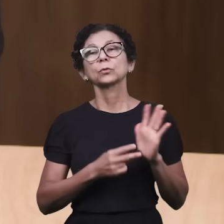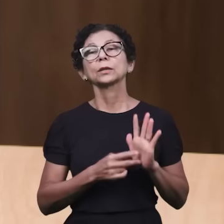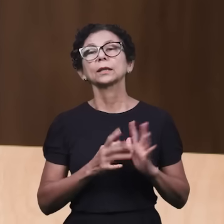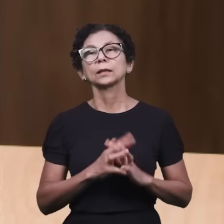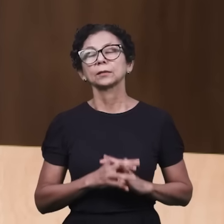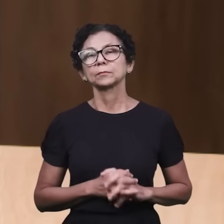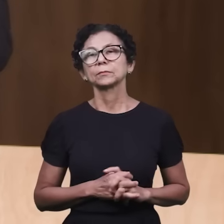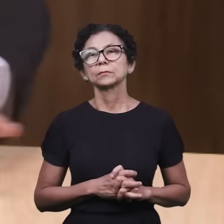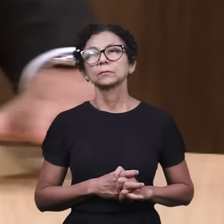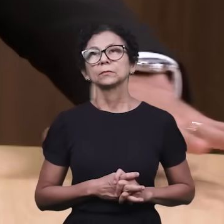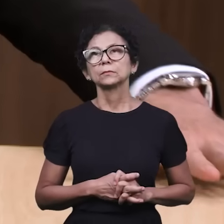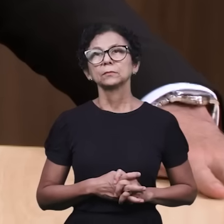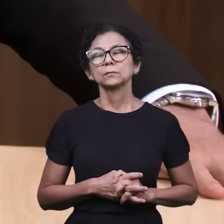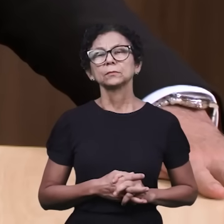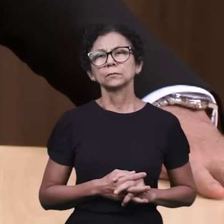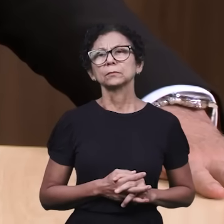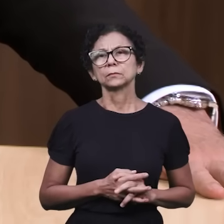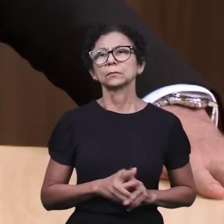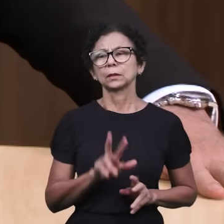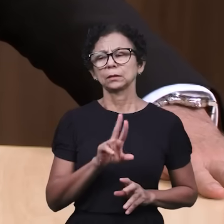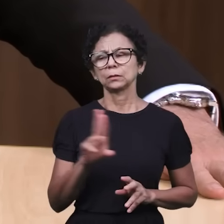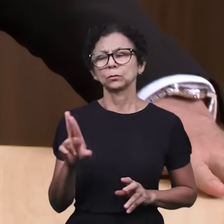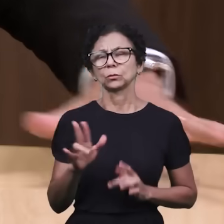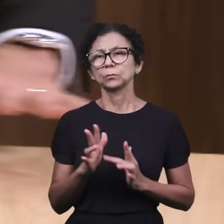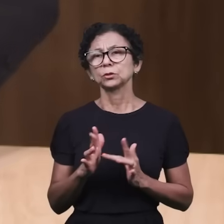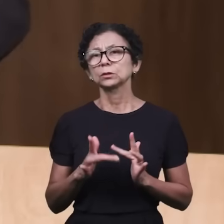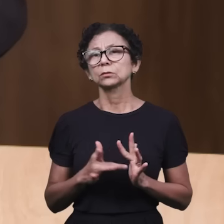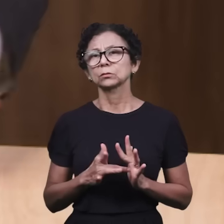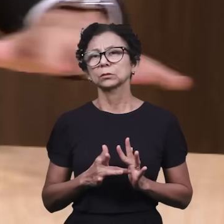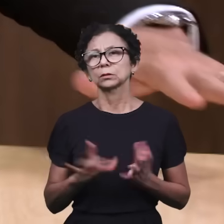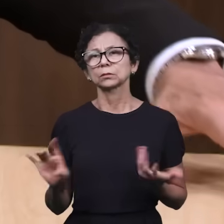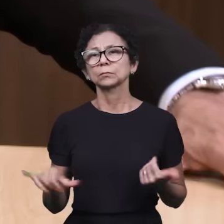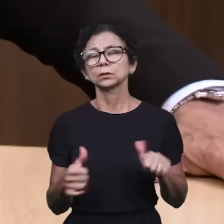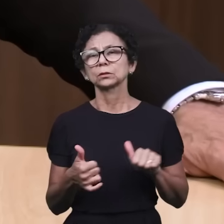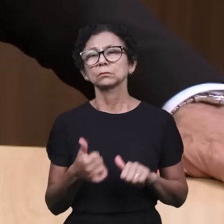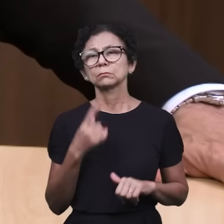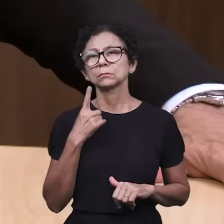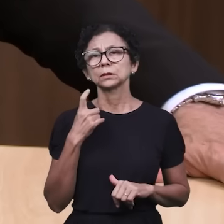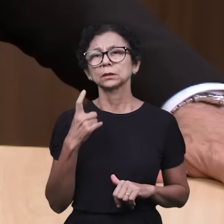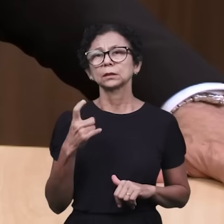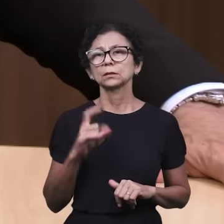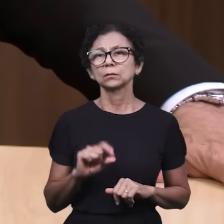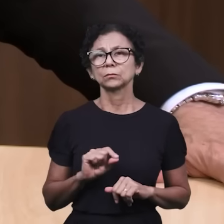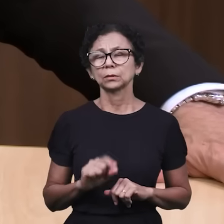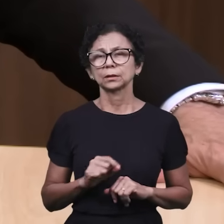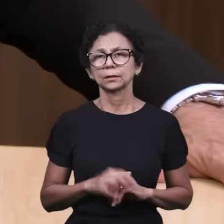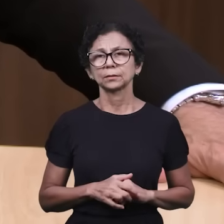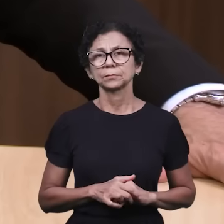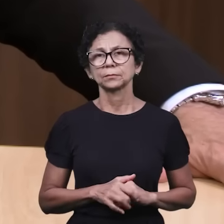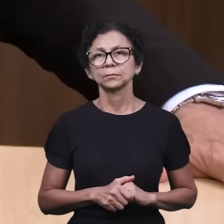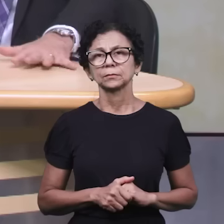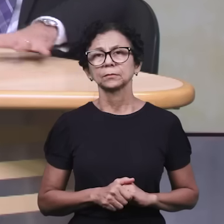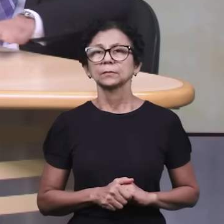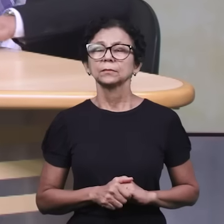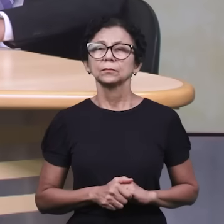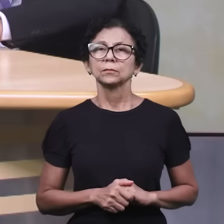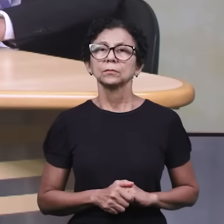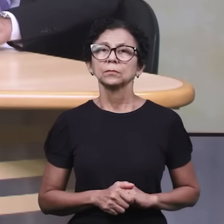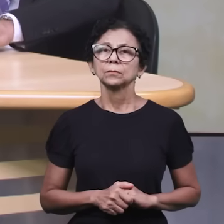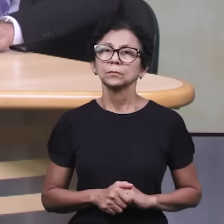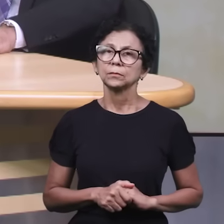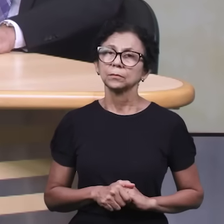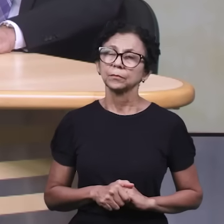o batismo segundo o Evangelho, ou segundo o ensino dele. Não é? Então,